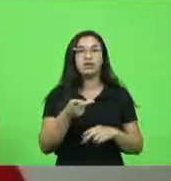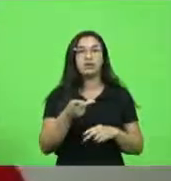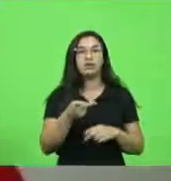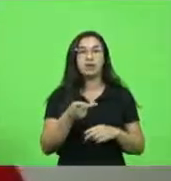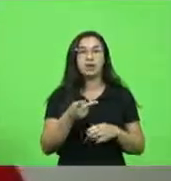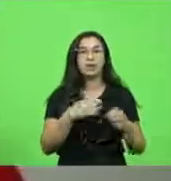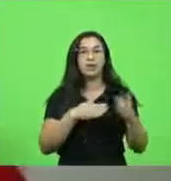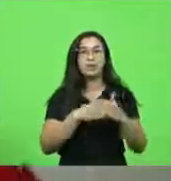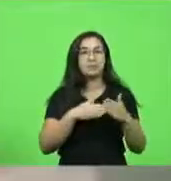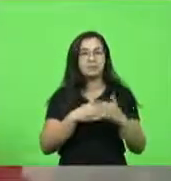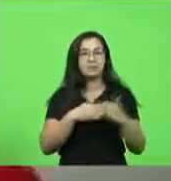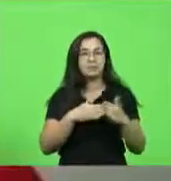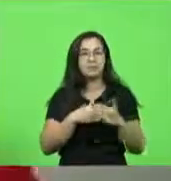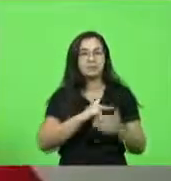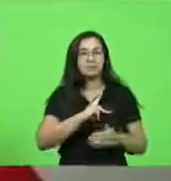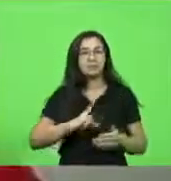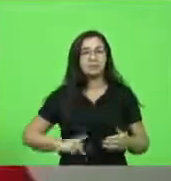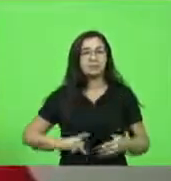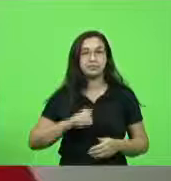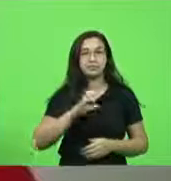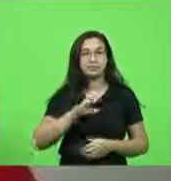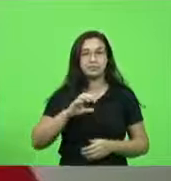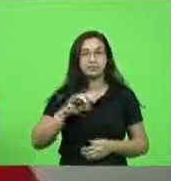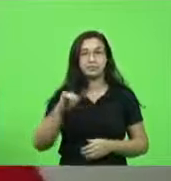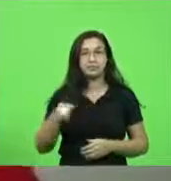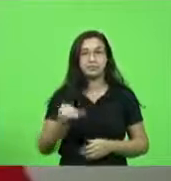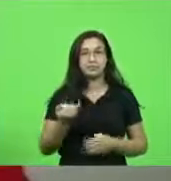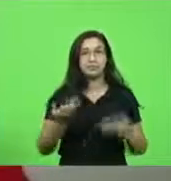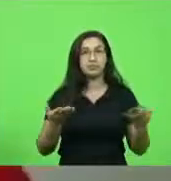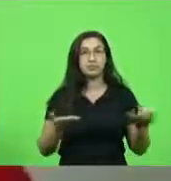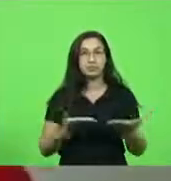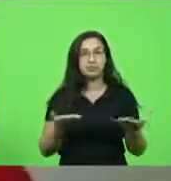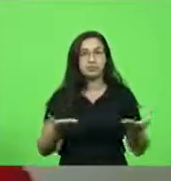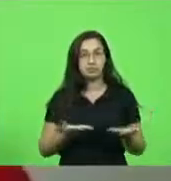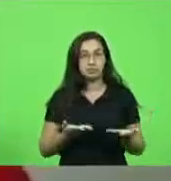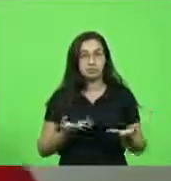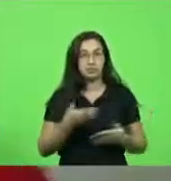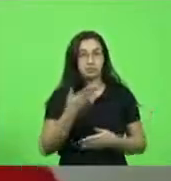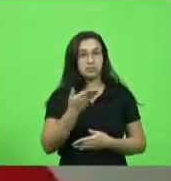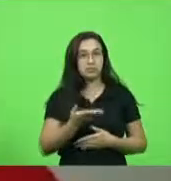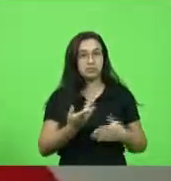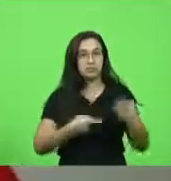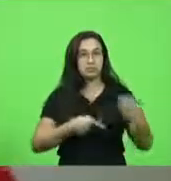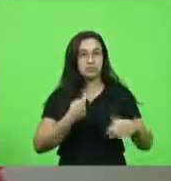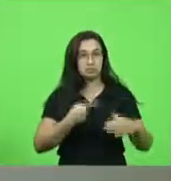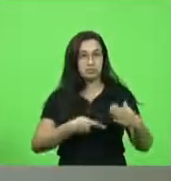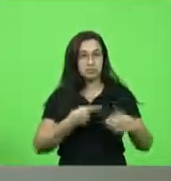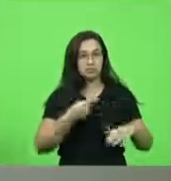presidente da CCJ. Agora, esse projeto de lei que está na Comissão de Educação